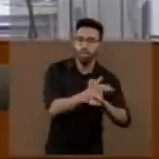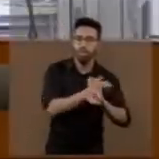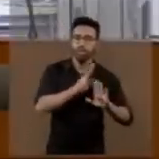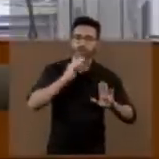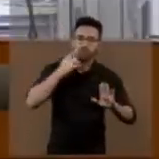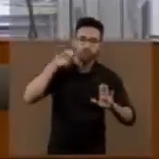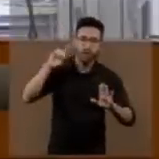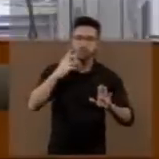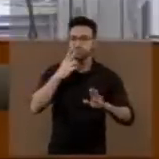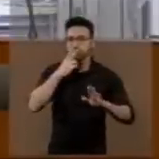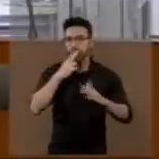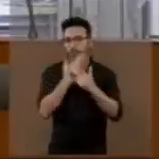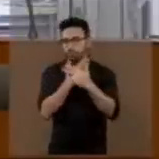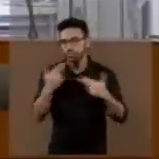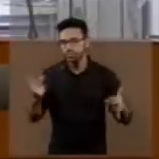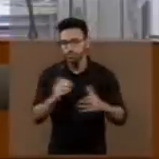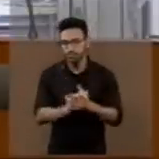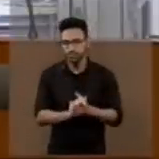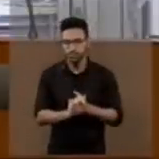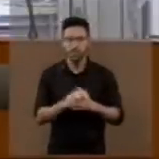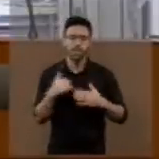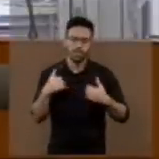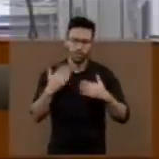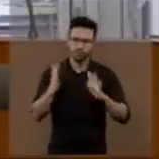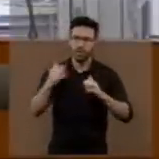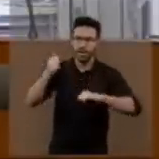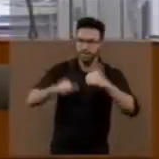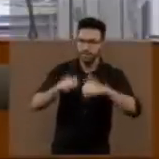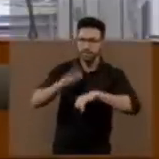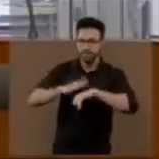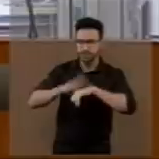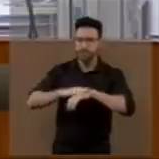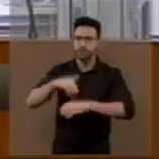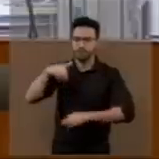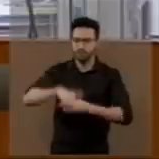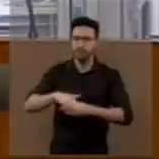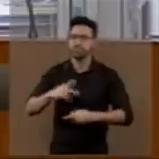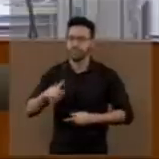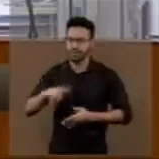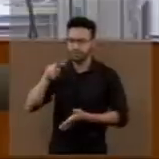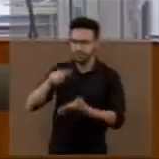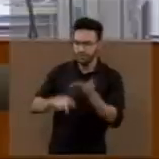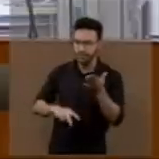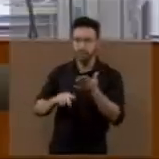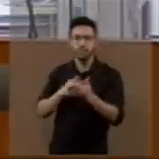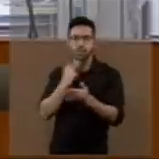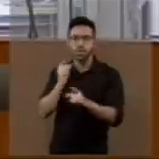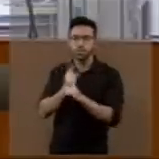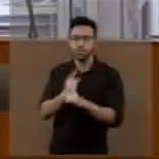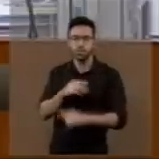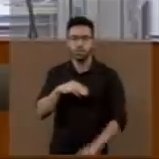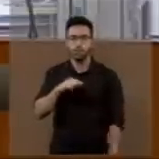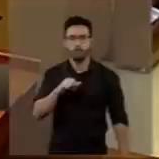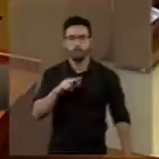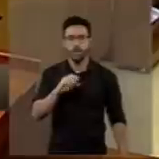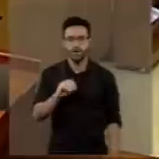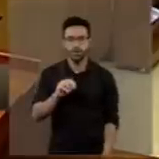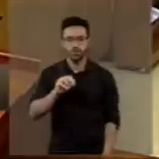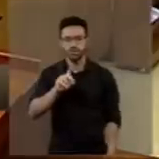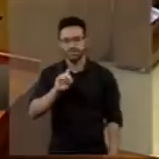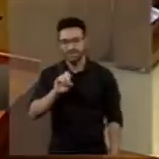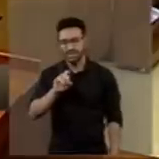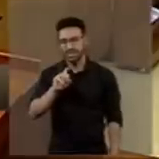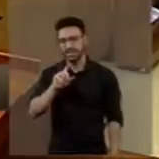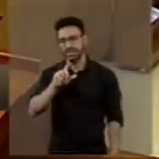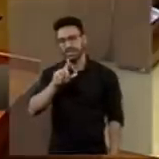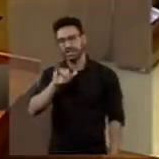recurso extraordinário, e eu estudei bem o voto dele quando fui fazer, fala em macrodelinquência. Então, tal a